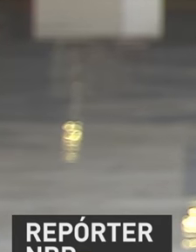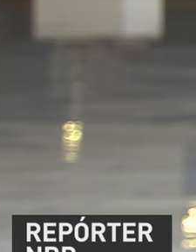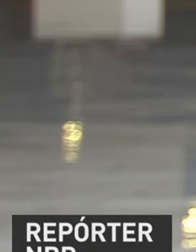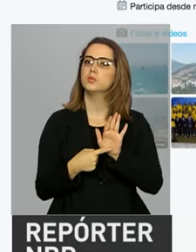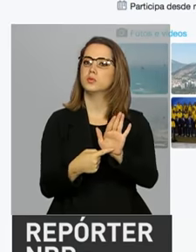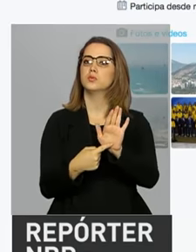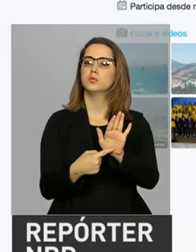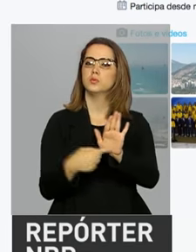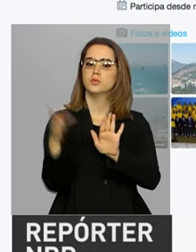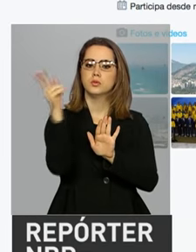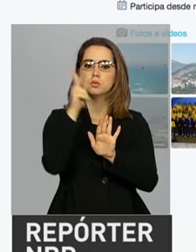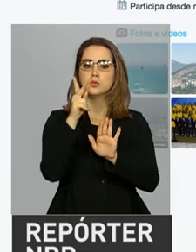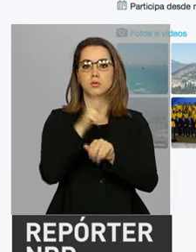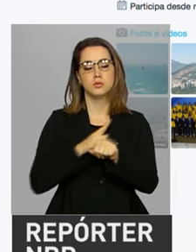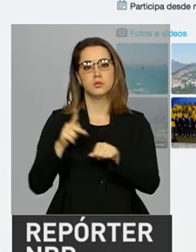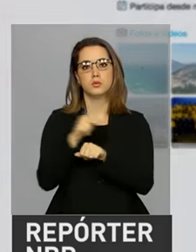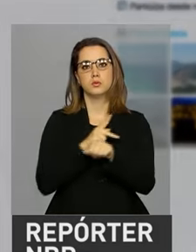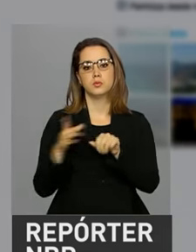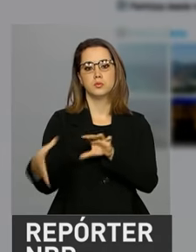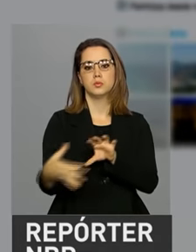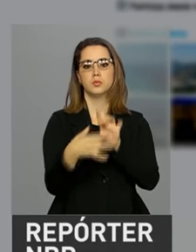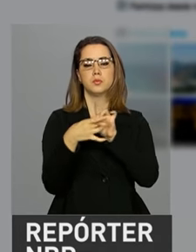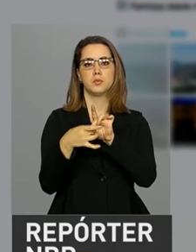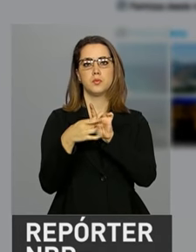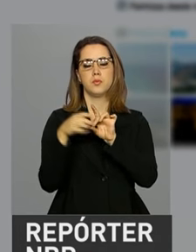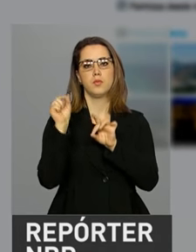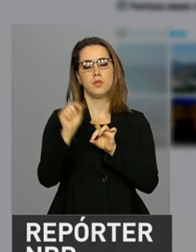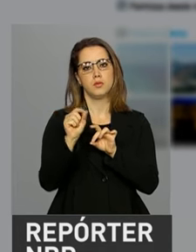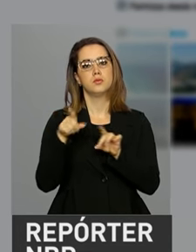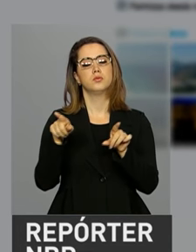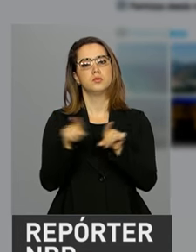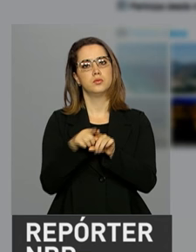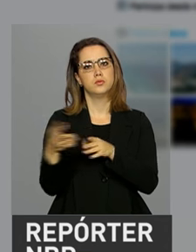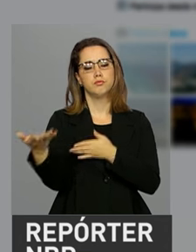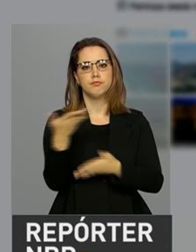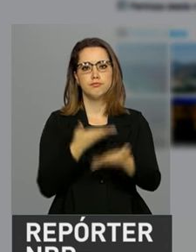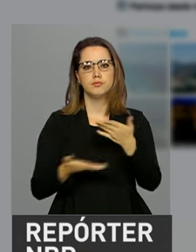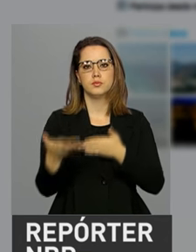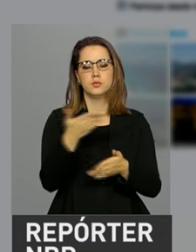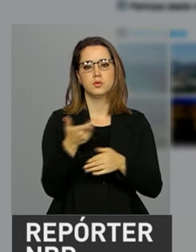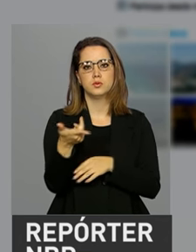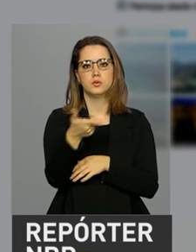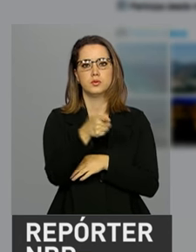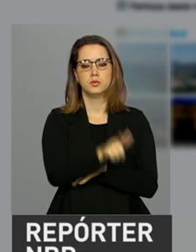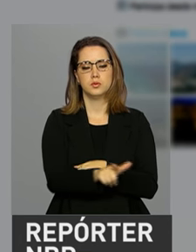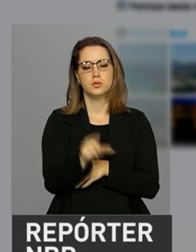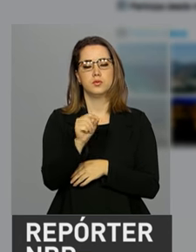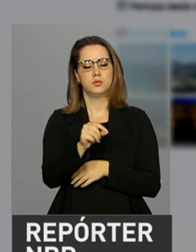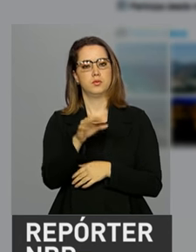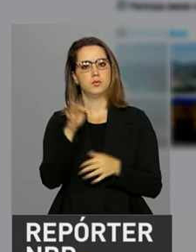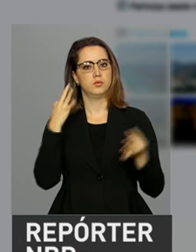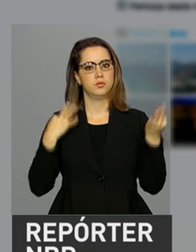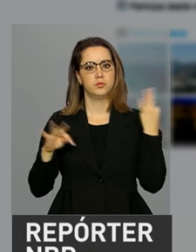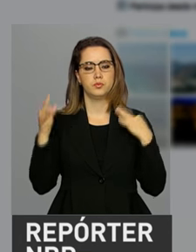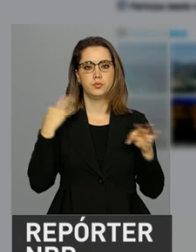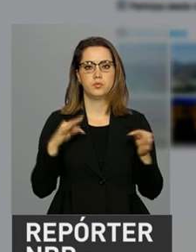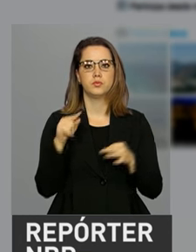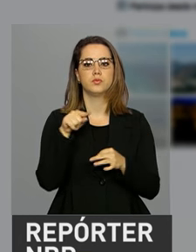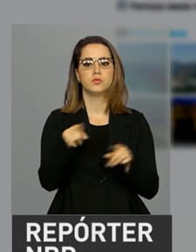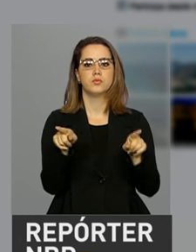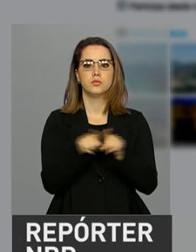país democrático e receptivo aos turistas estrangeiros ele também diz que a olimpíada também é outro é uma